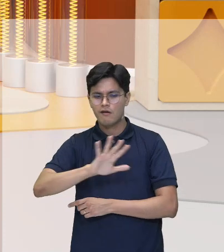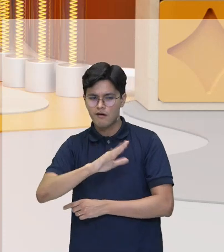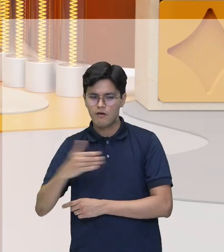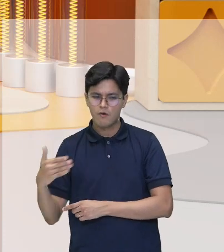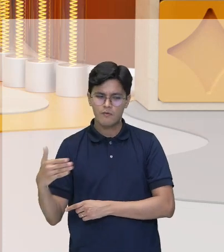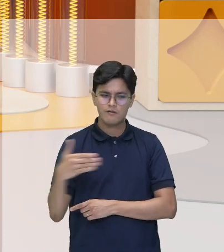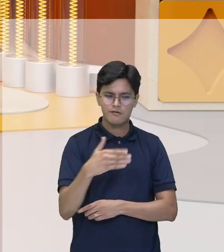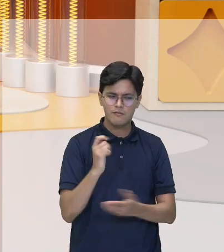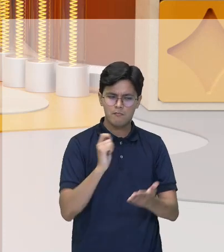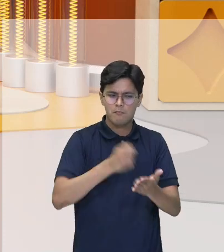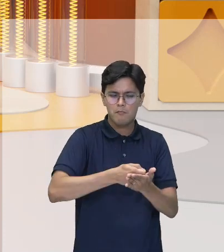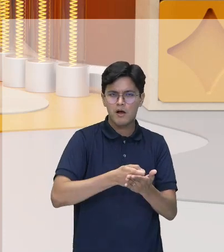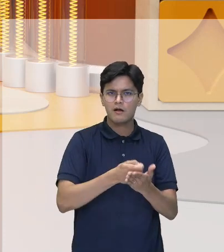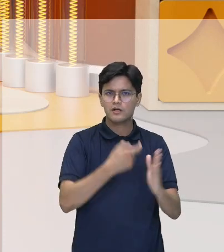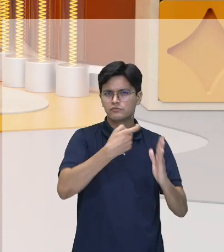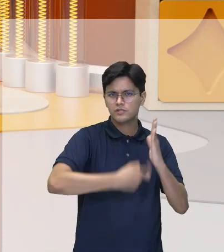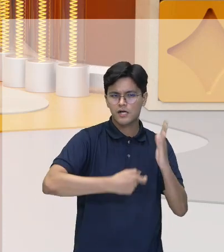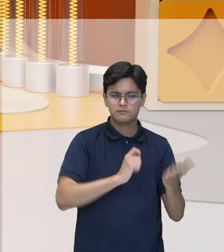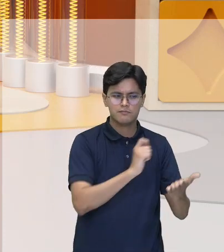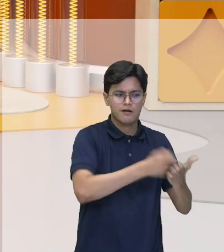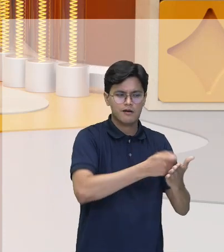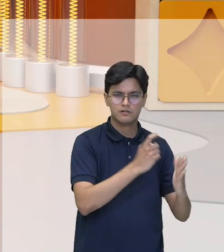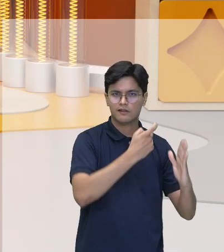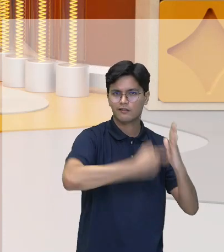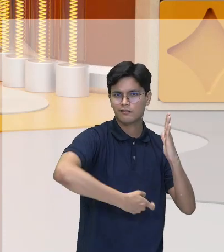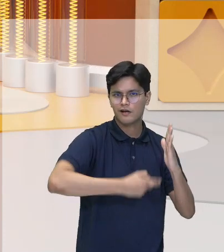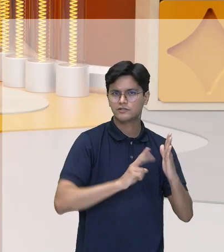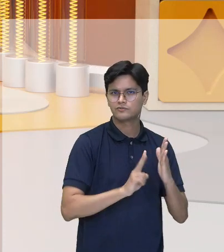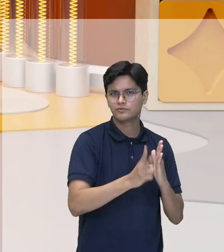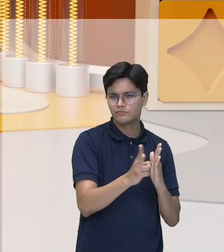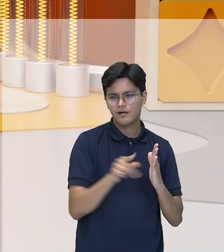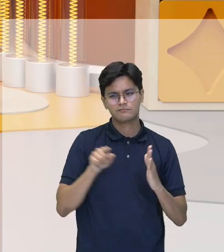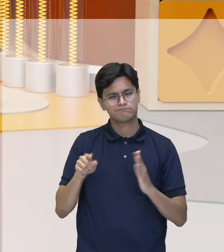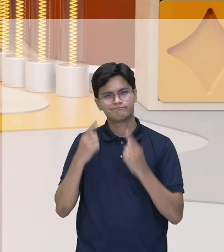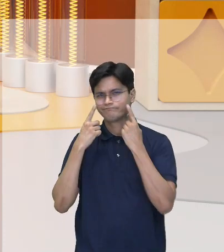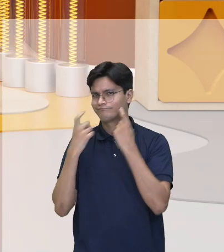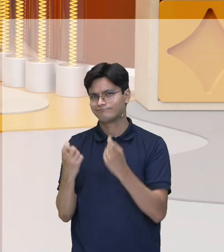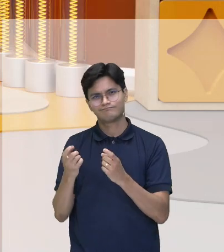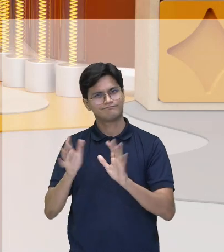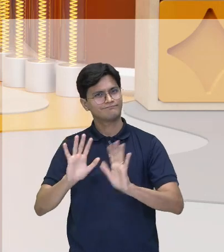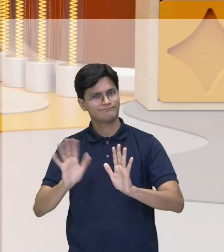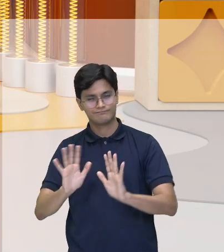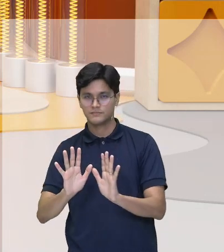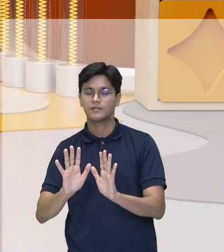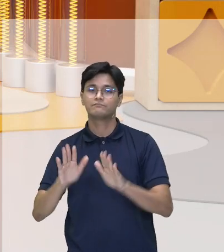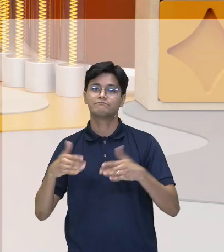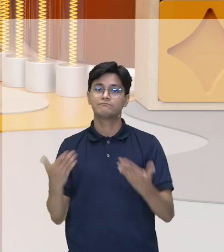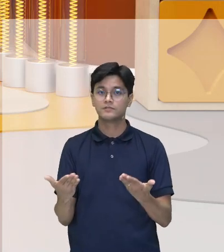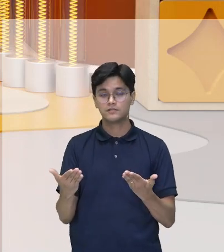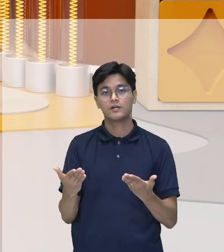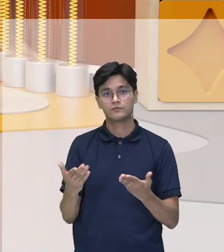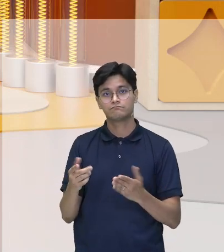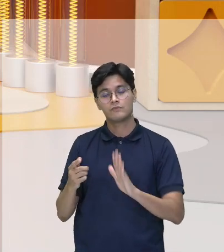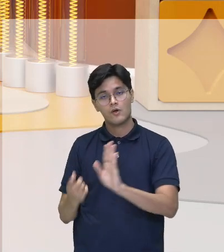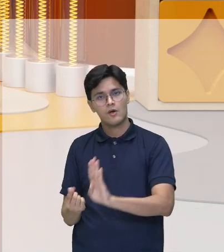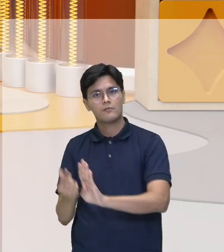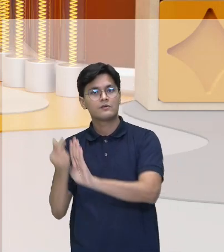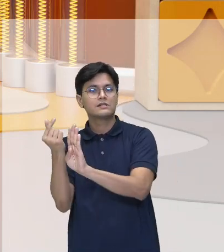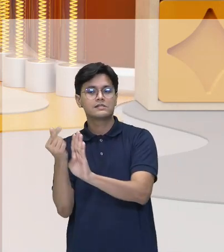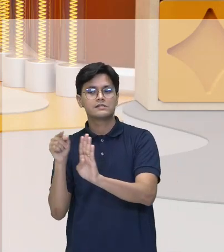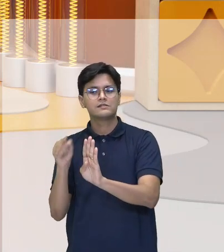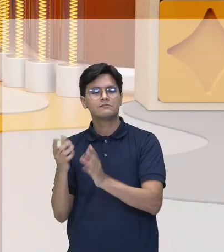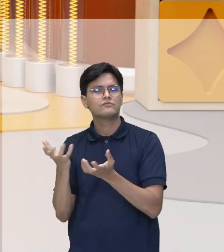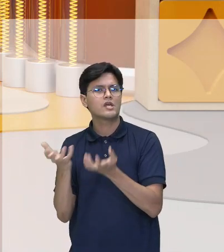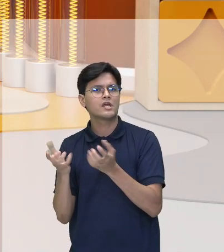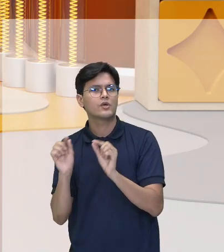conhecimento. O Renascimento ele foi inspirado pelos princípios da Antiguidade Clássica que haviam sido